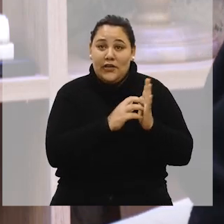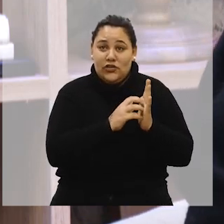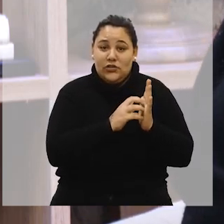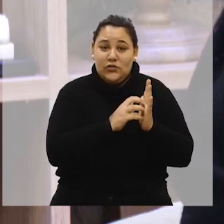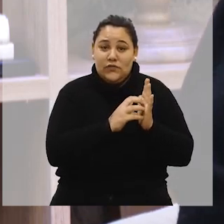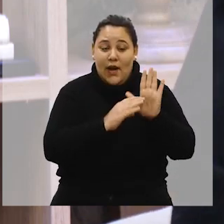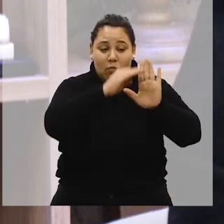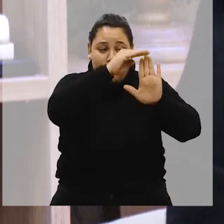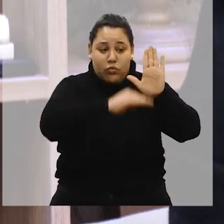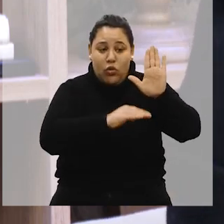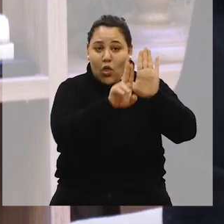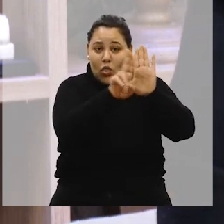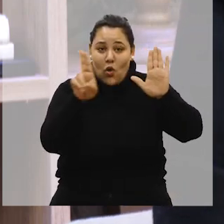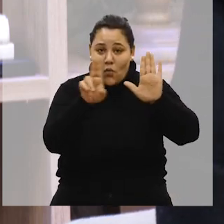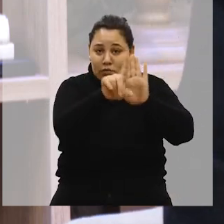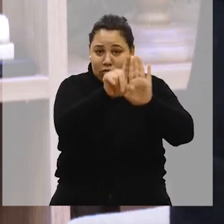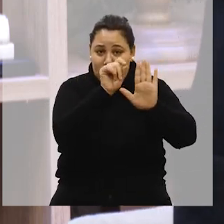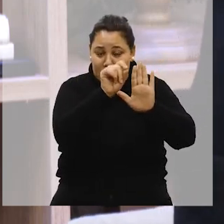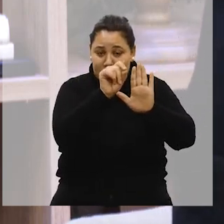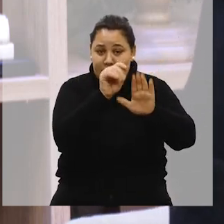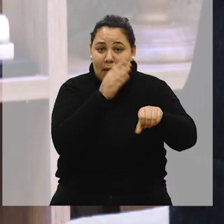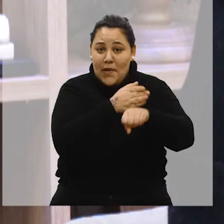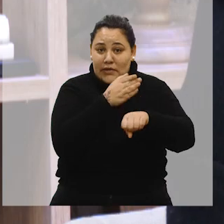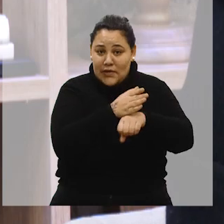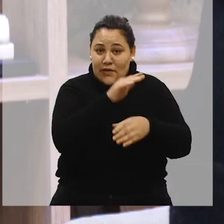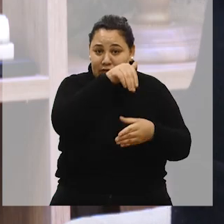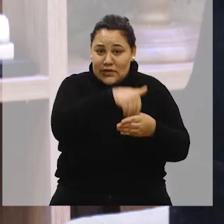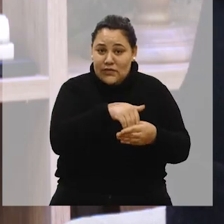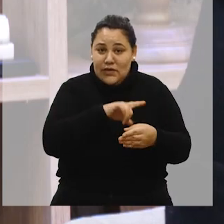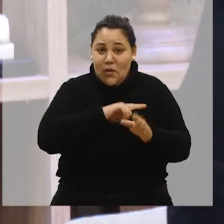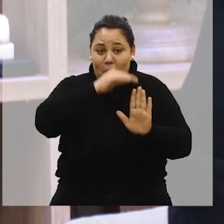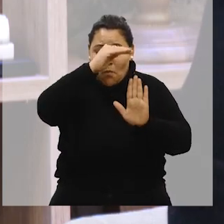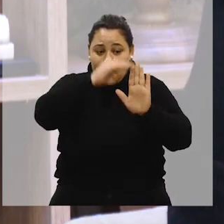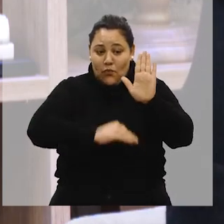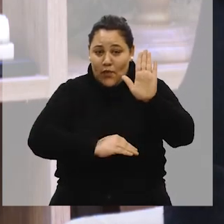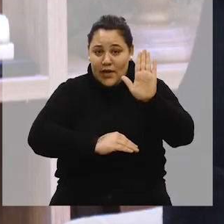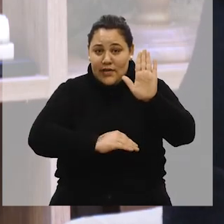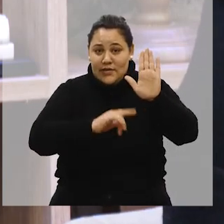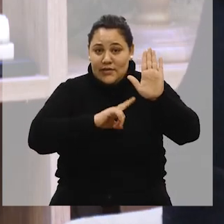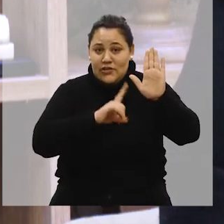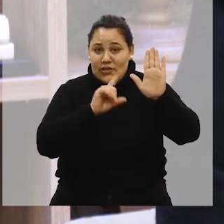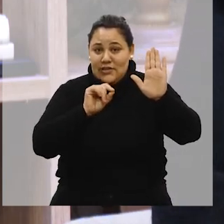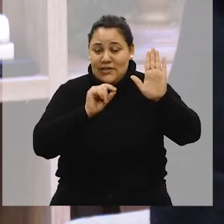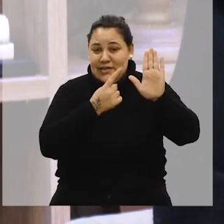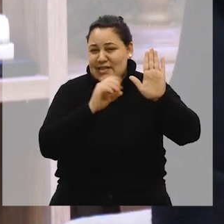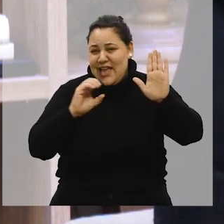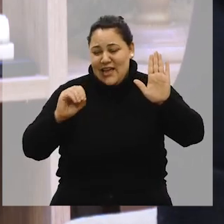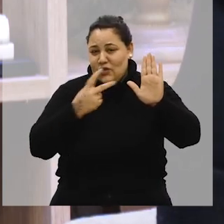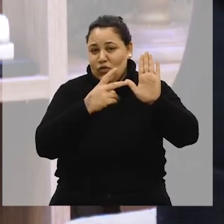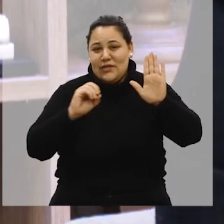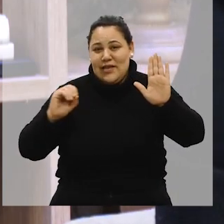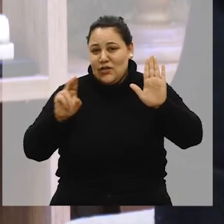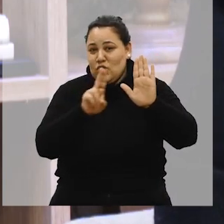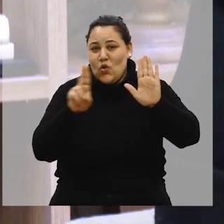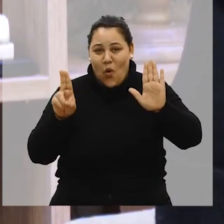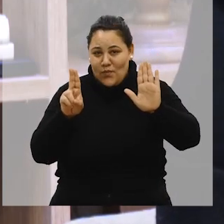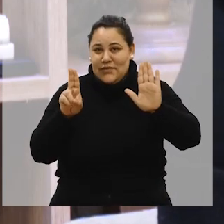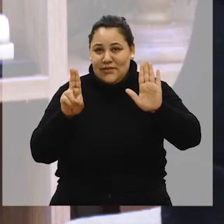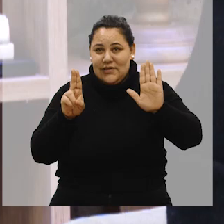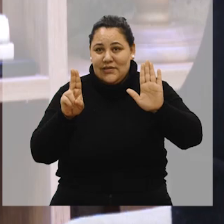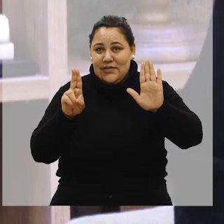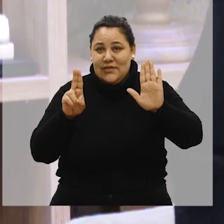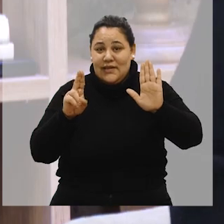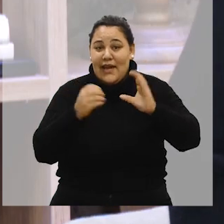né, seus candidatos à eleição, tem uma lista de 100, 200 homens possíveis candidatos. E aí a cota faz esses